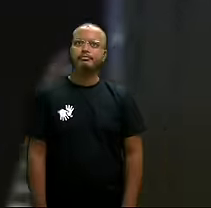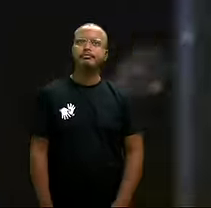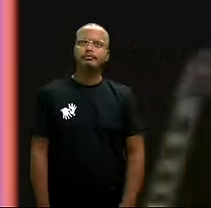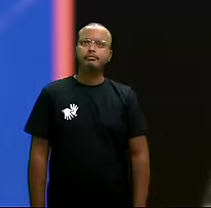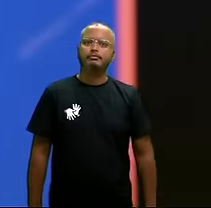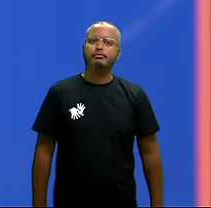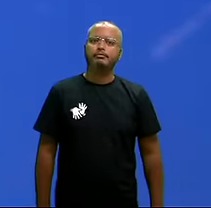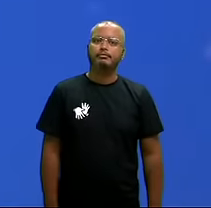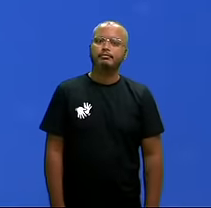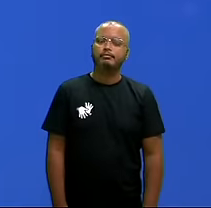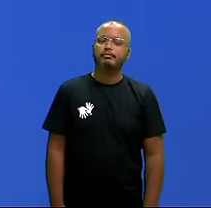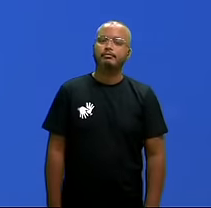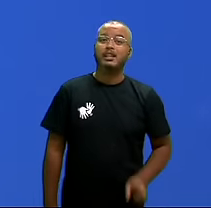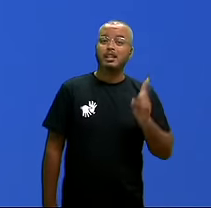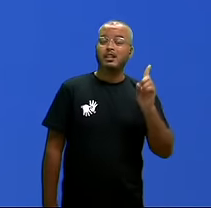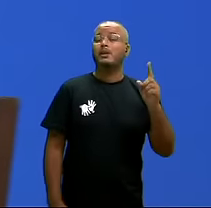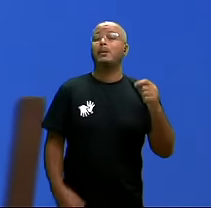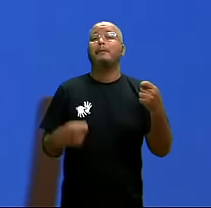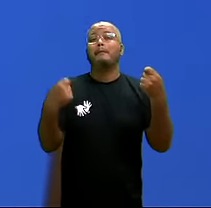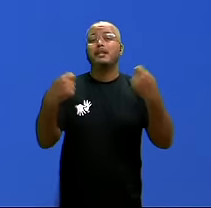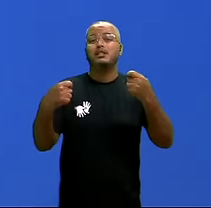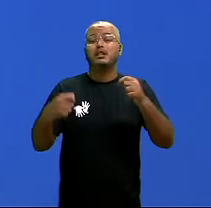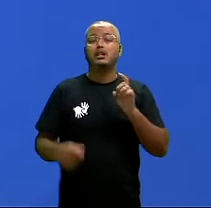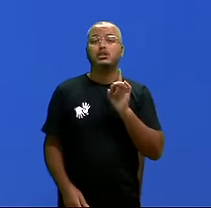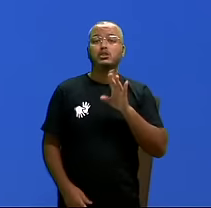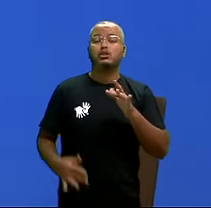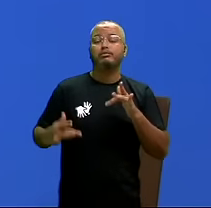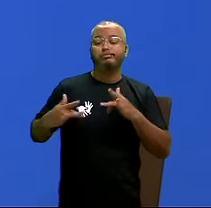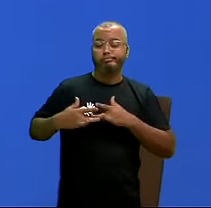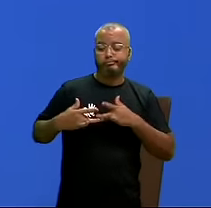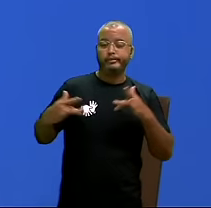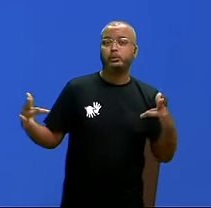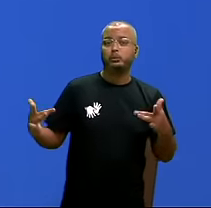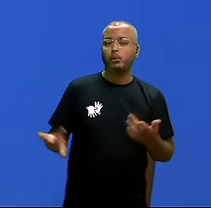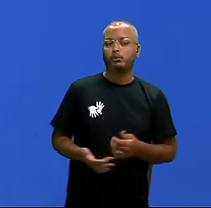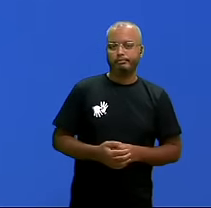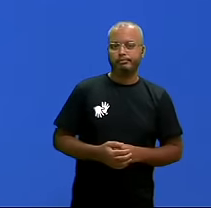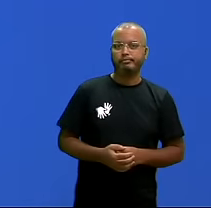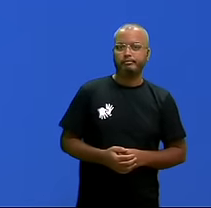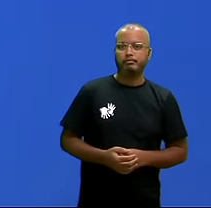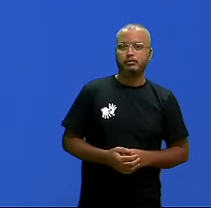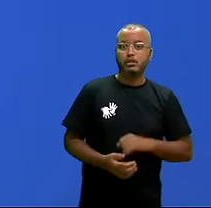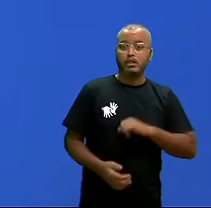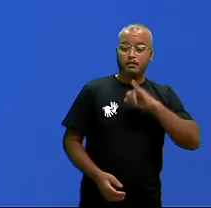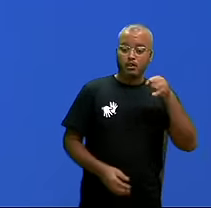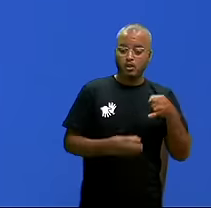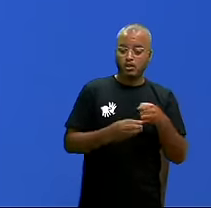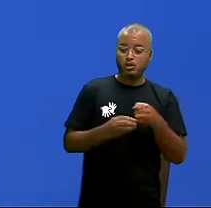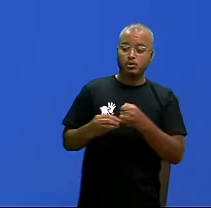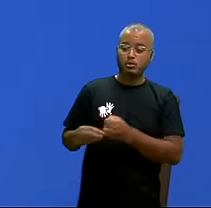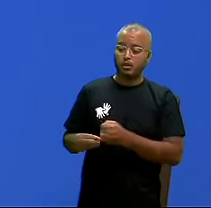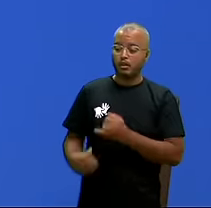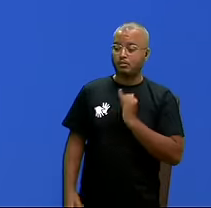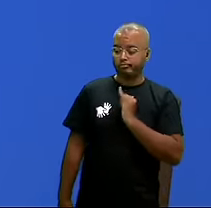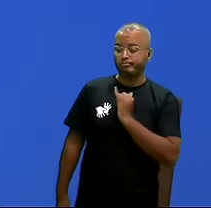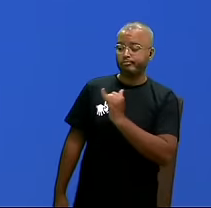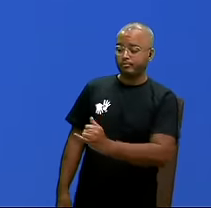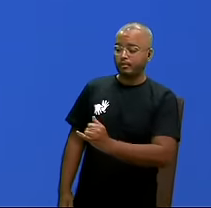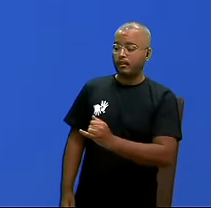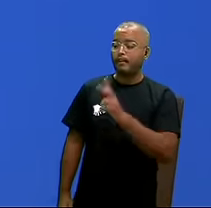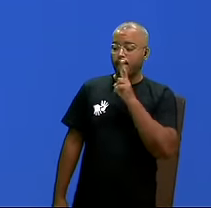Só isso que Deus precisa. Só isso. Josué, seja forte, seja